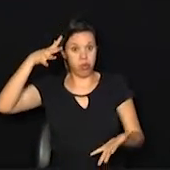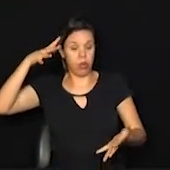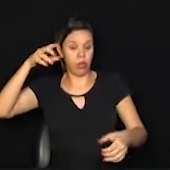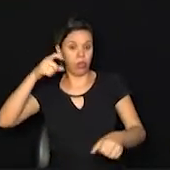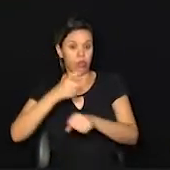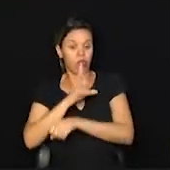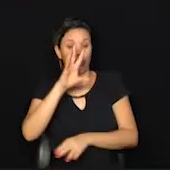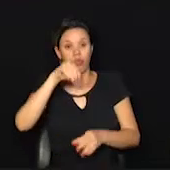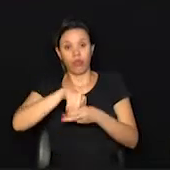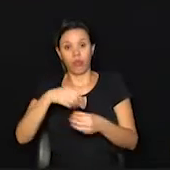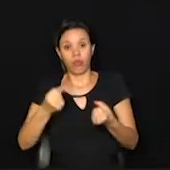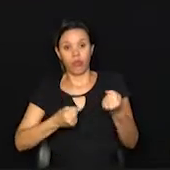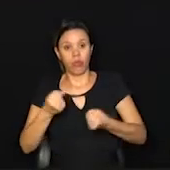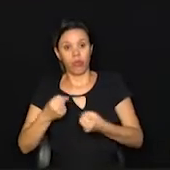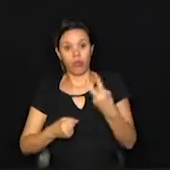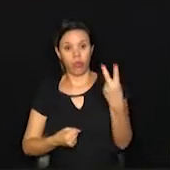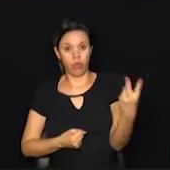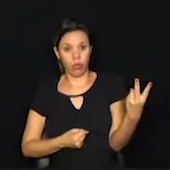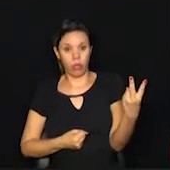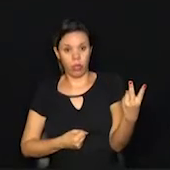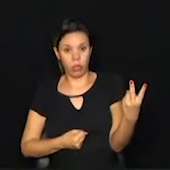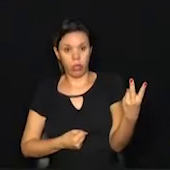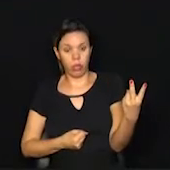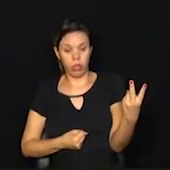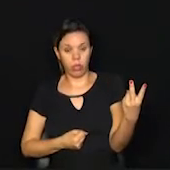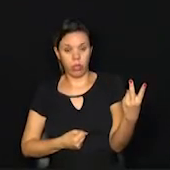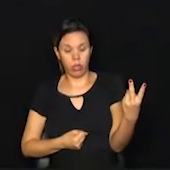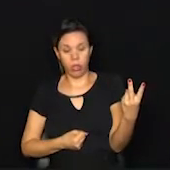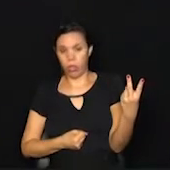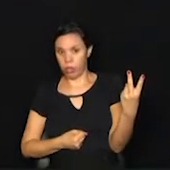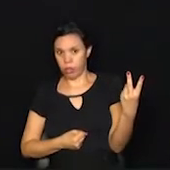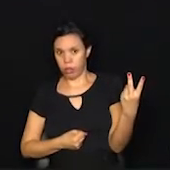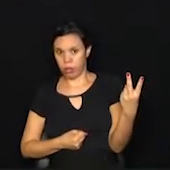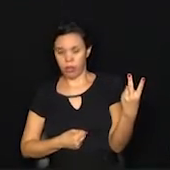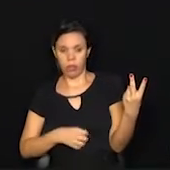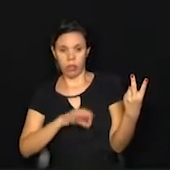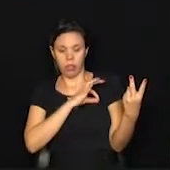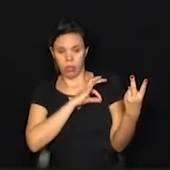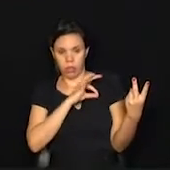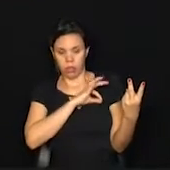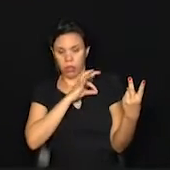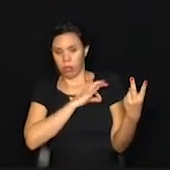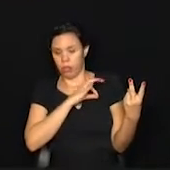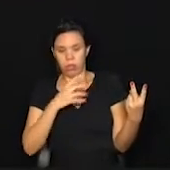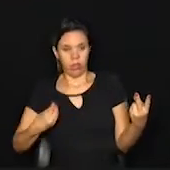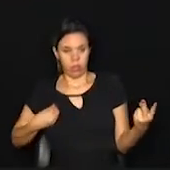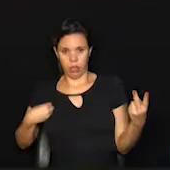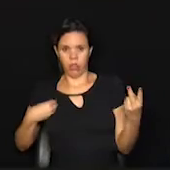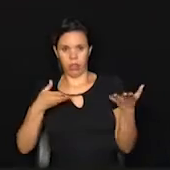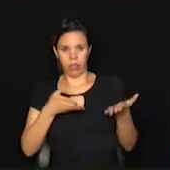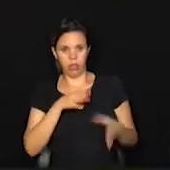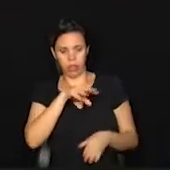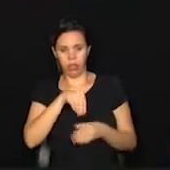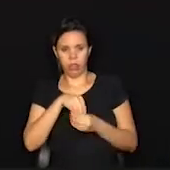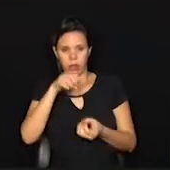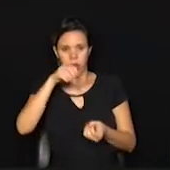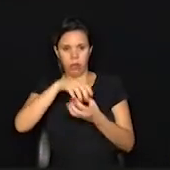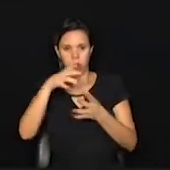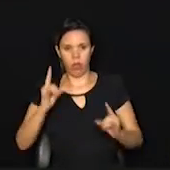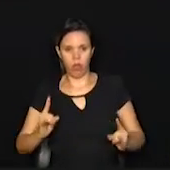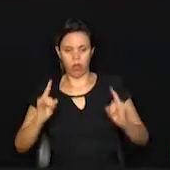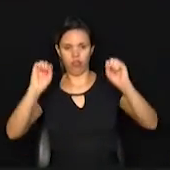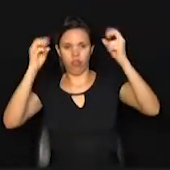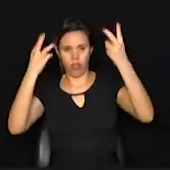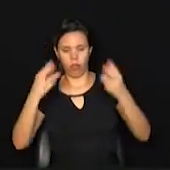dentro desse carro estavam dois oficial dois militares que estavam ali para instalar uma bomba no